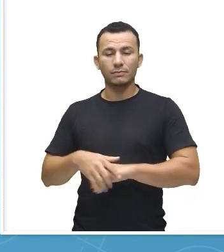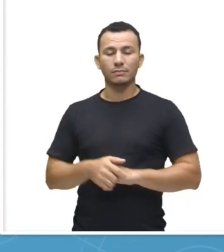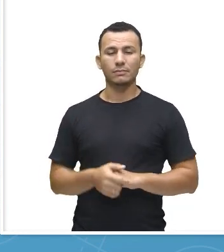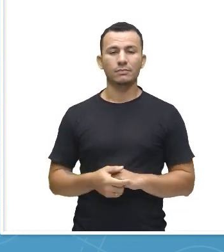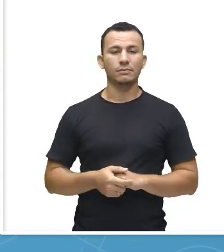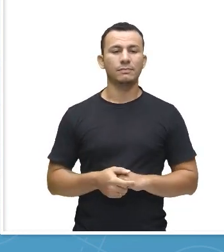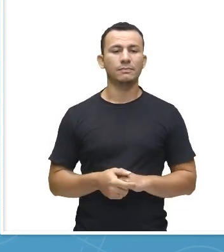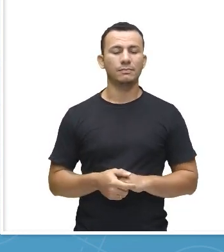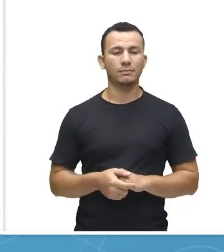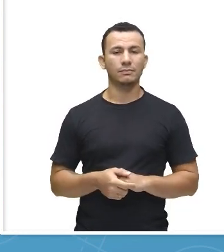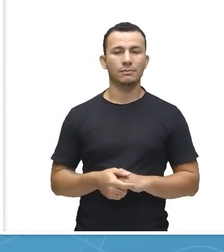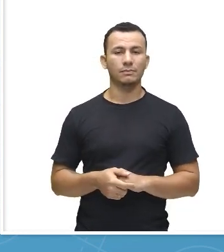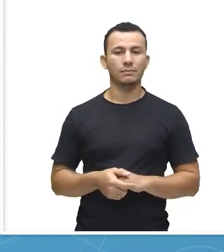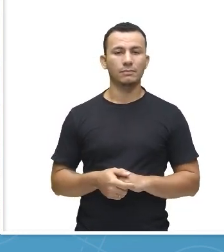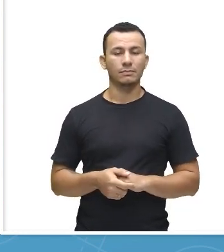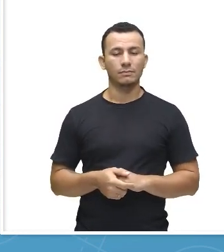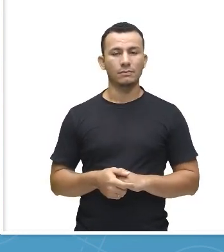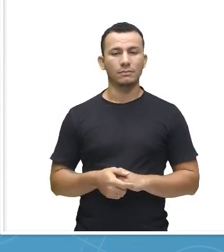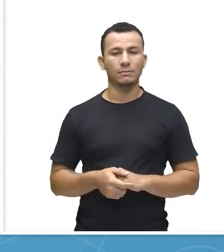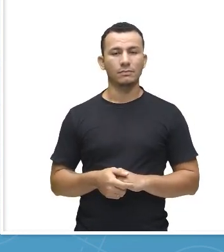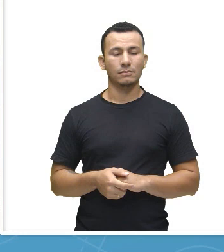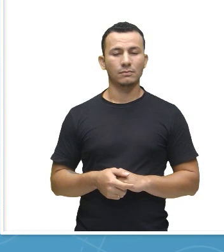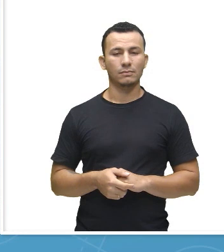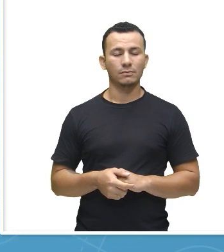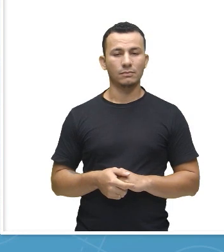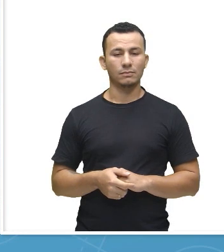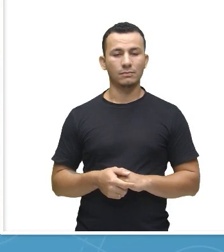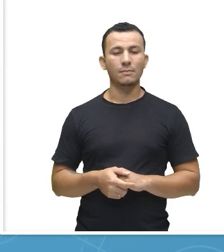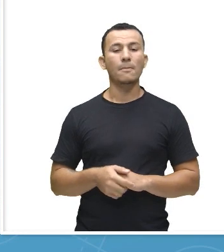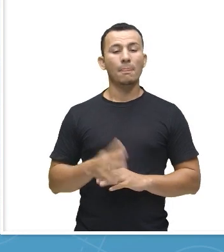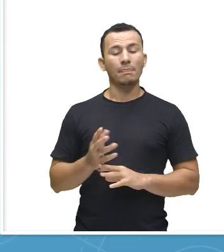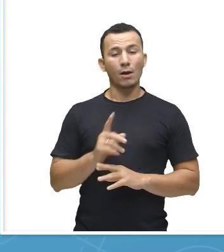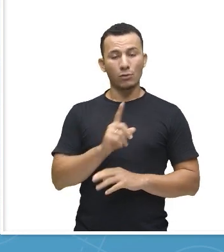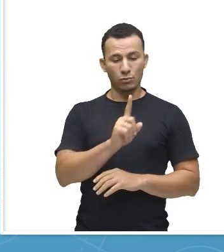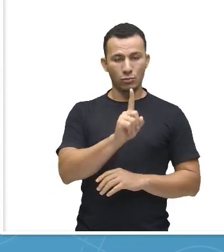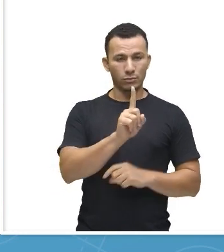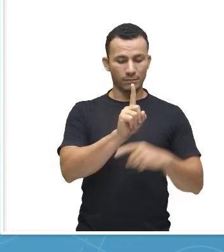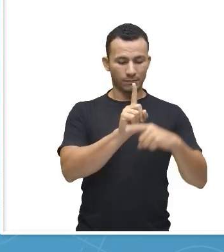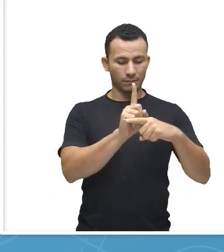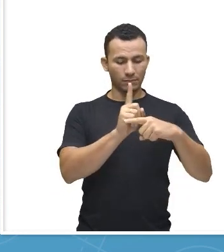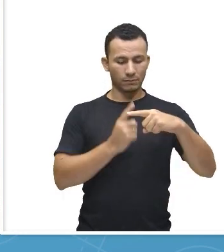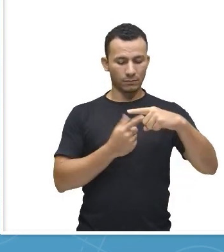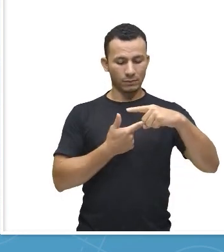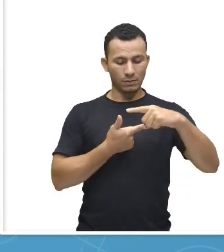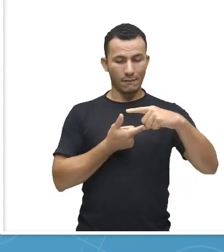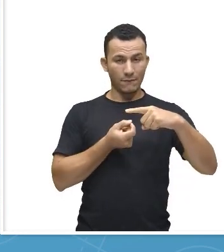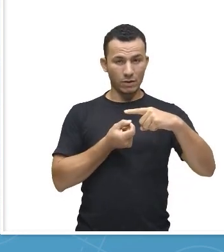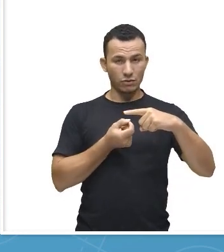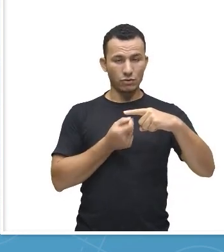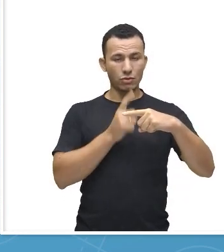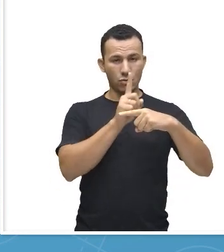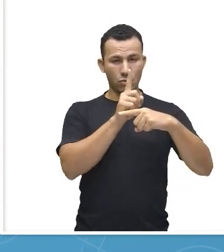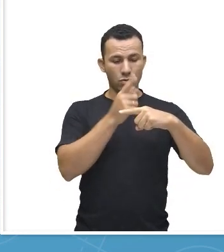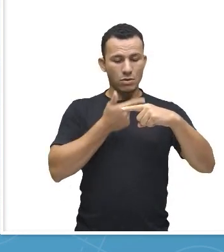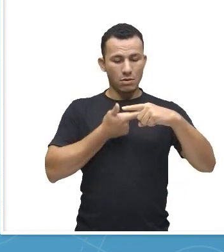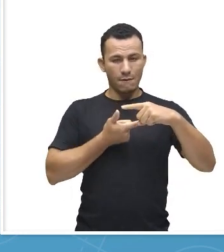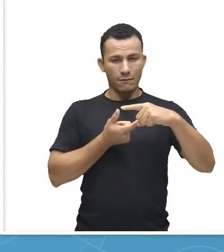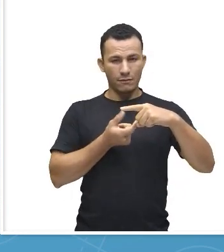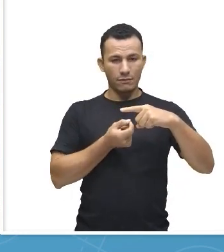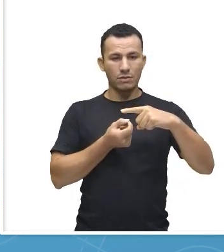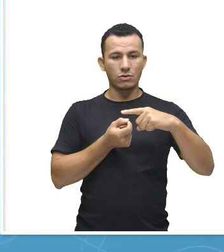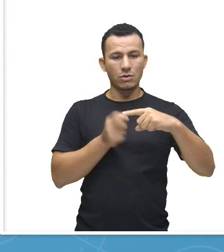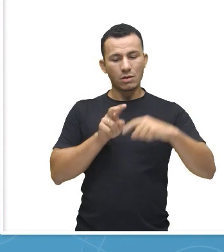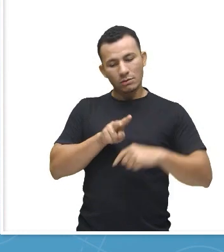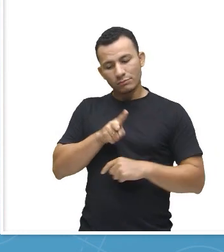Porque nós temos que transformar, né? Um vigésimo, né? 1 sobre 20, né? Um vigésimo